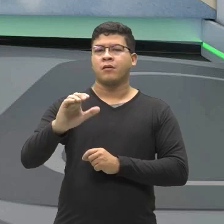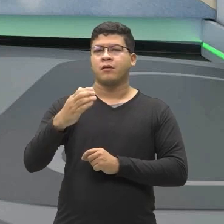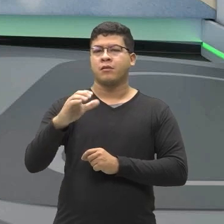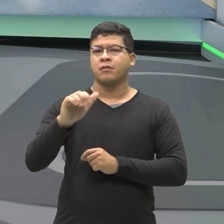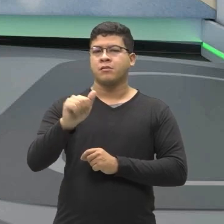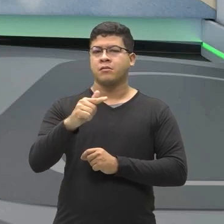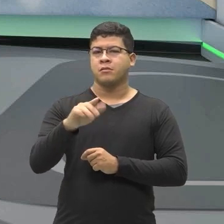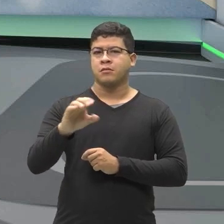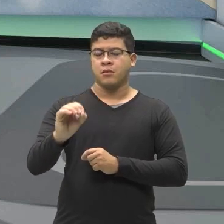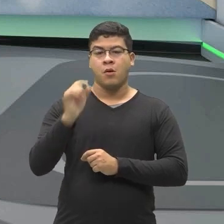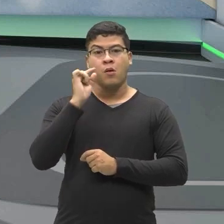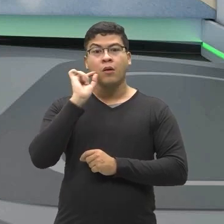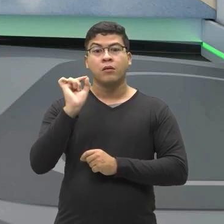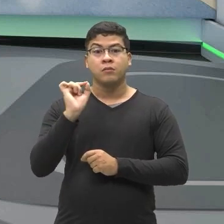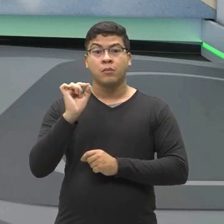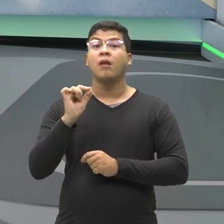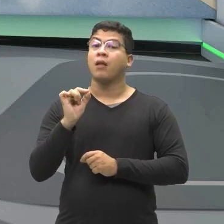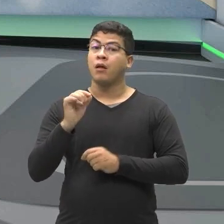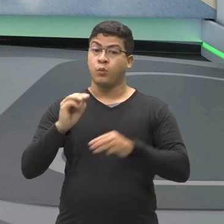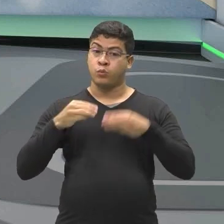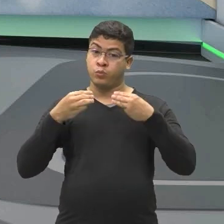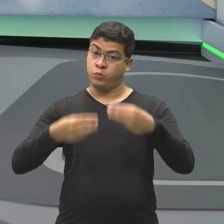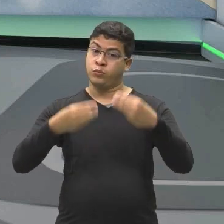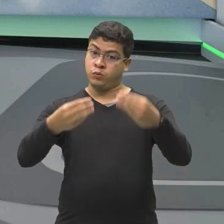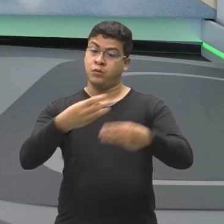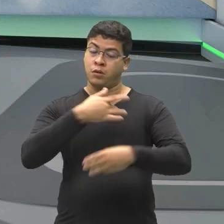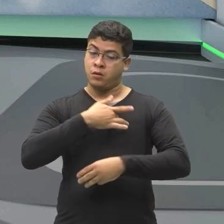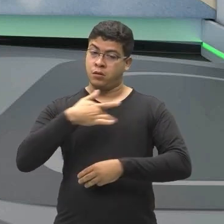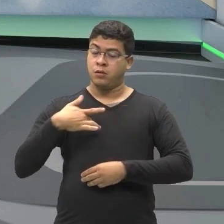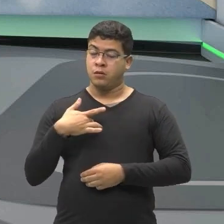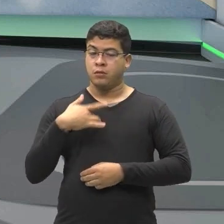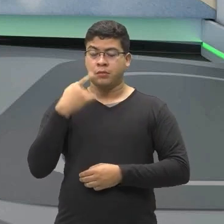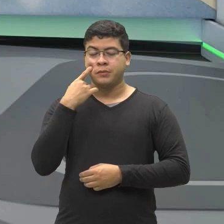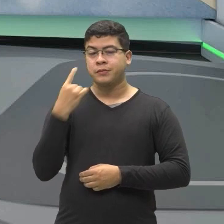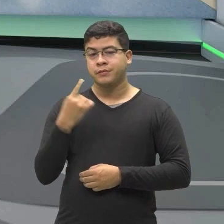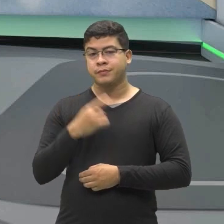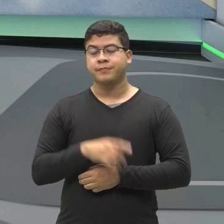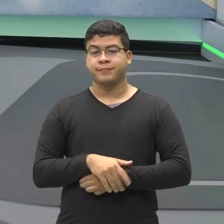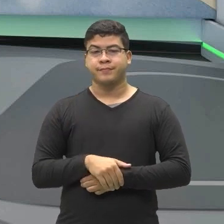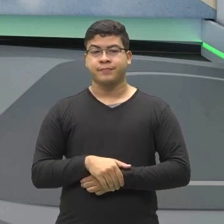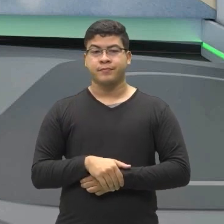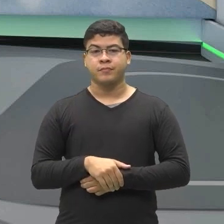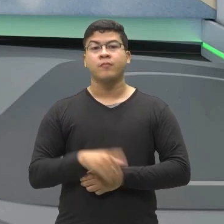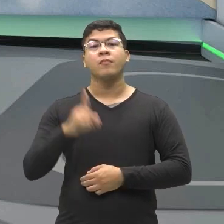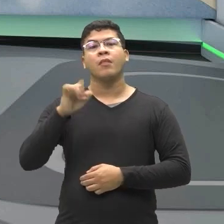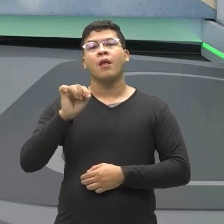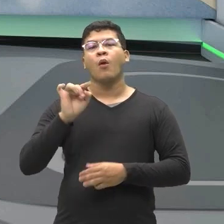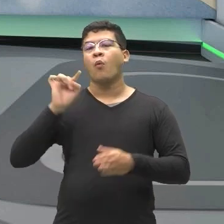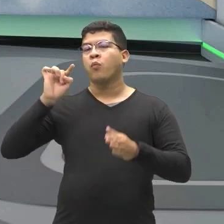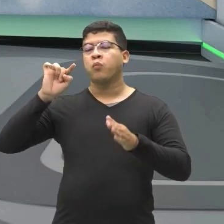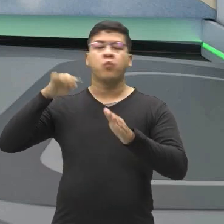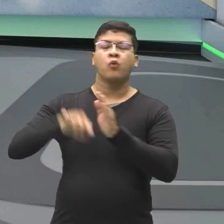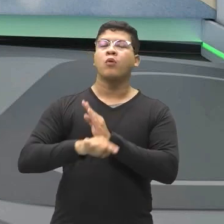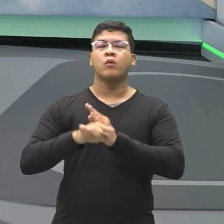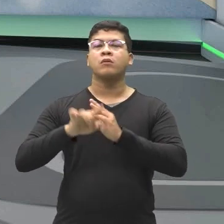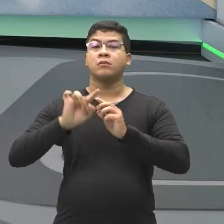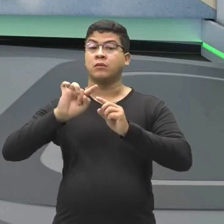de infecção pelo Ministério da Saúde, que ela diz o seguinte: infecção é a penetração